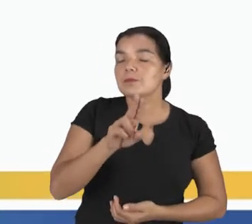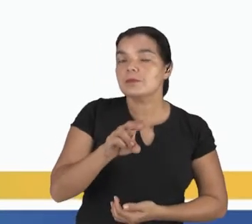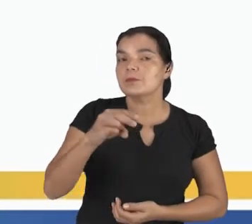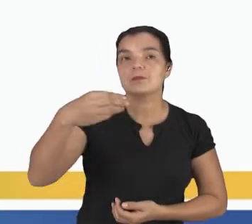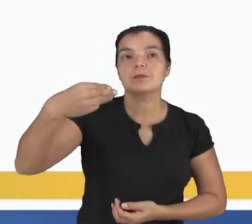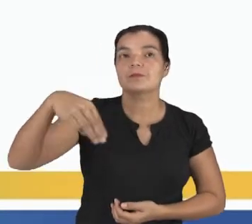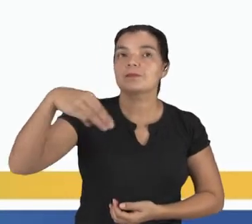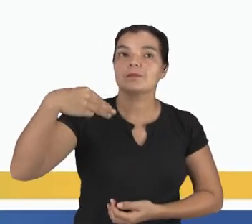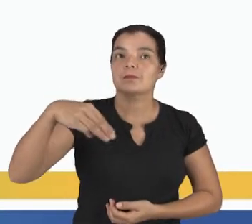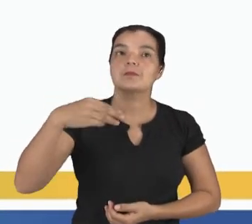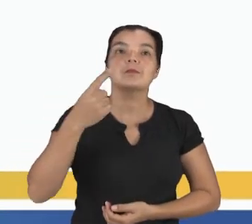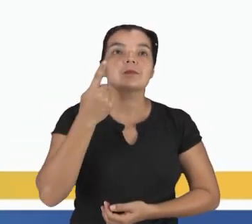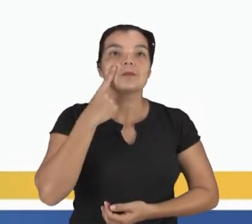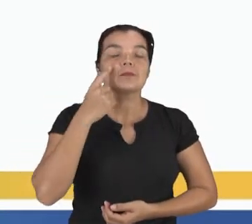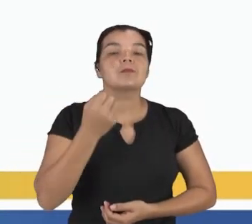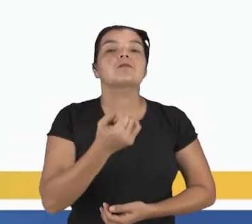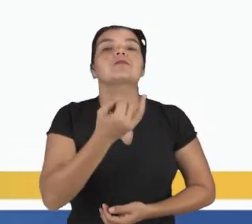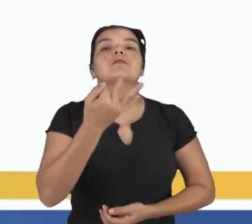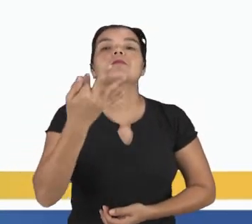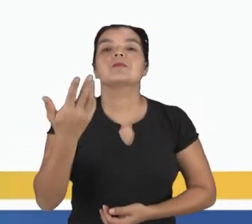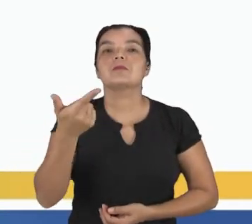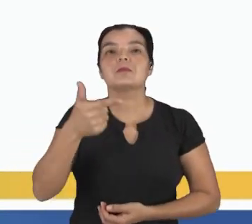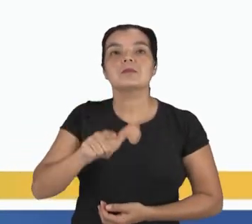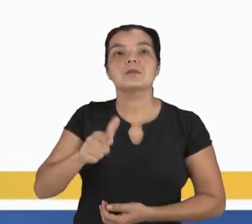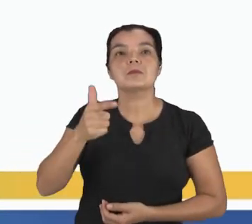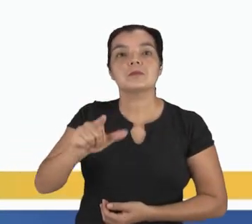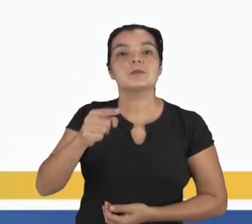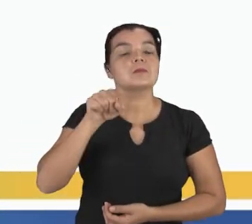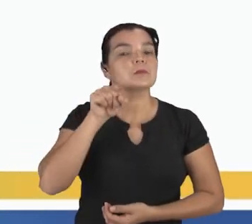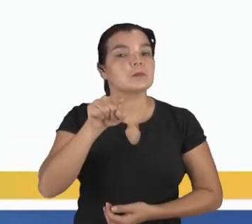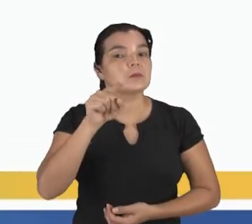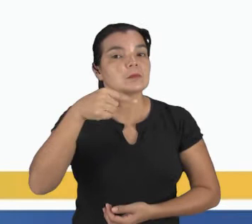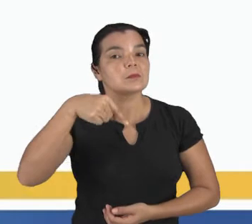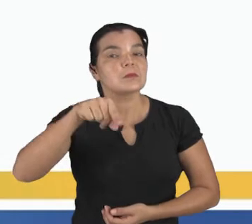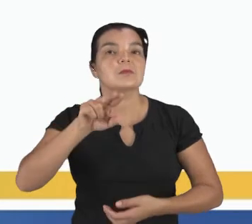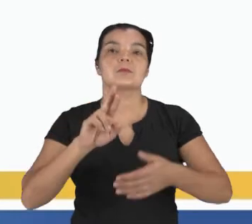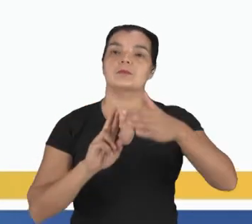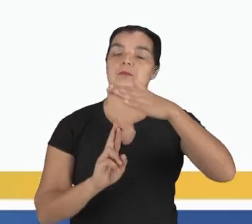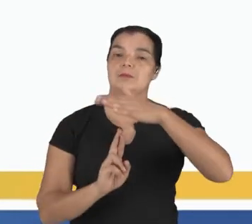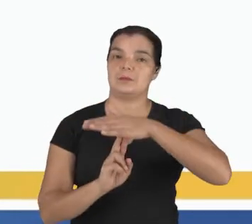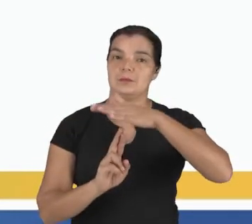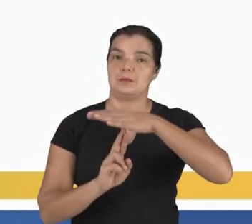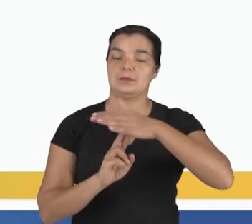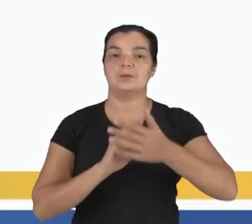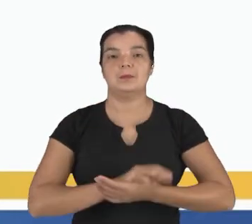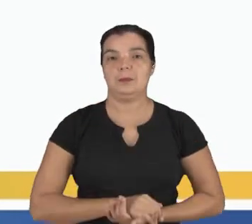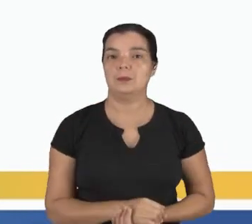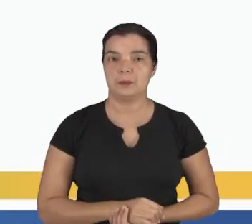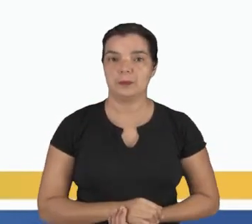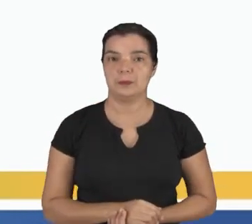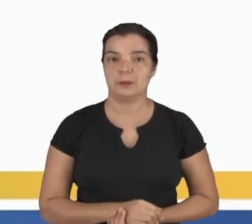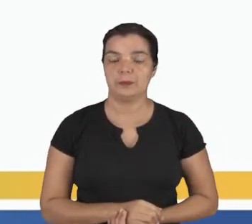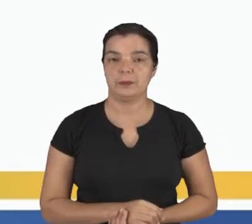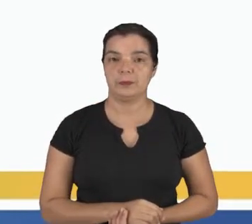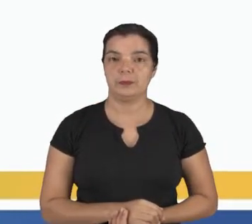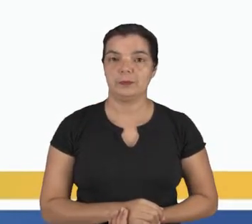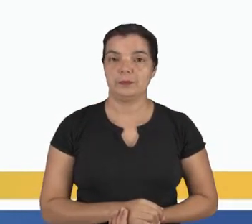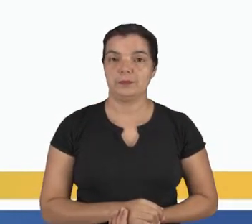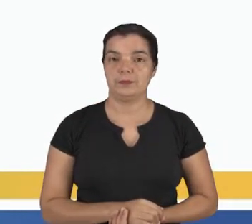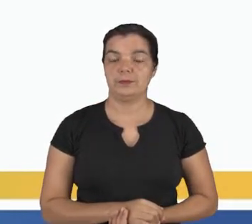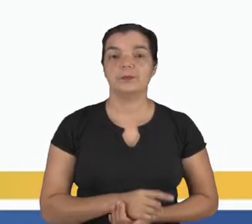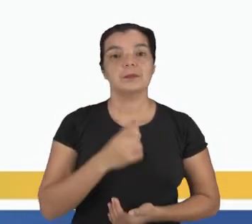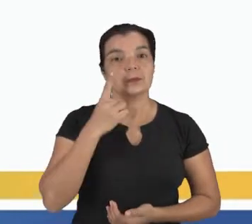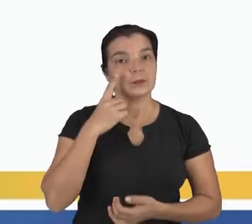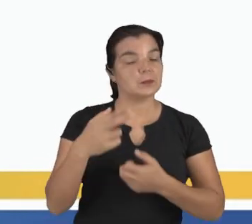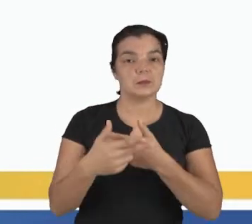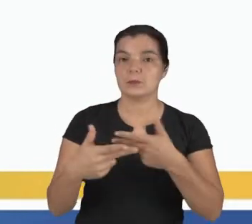a matemática para prever a quantidade de vezes que você irá ao parque. Então, olha só. Então, ela é uma